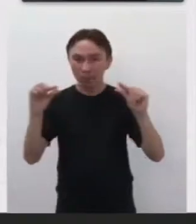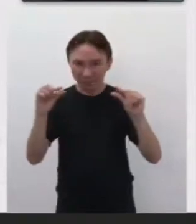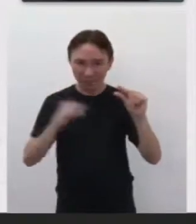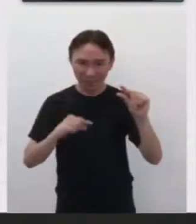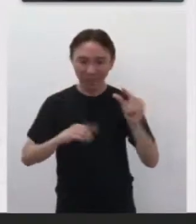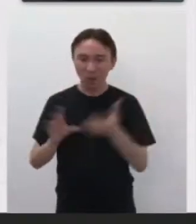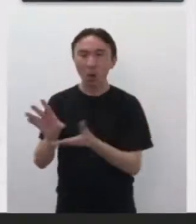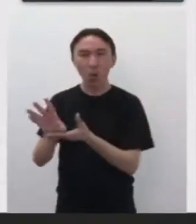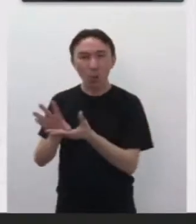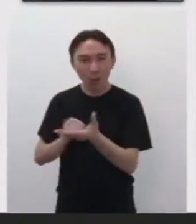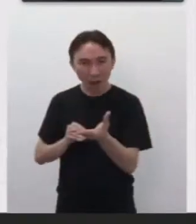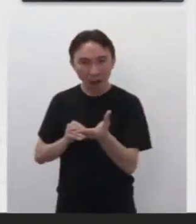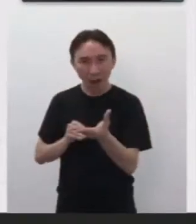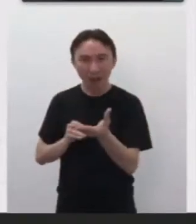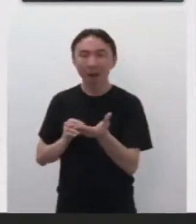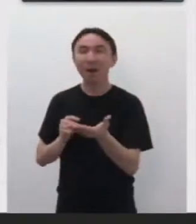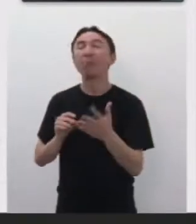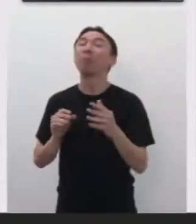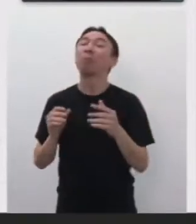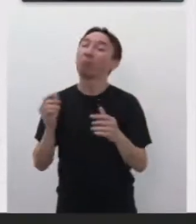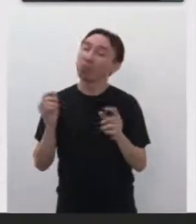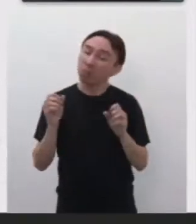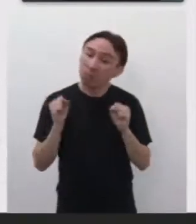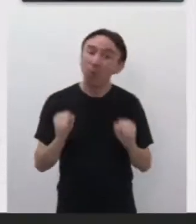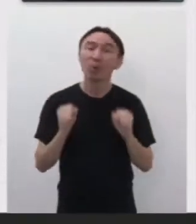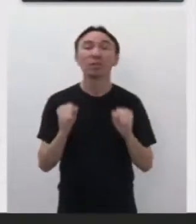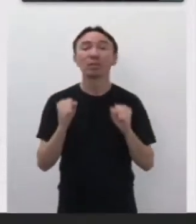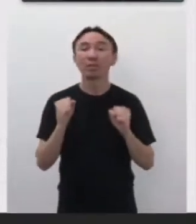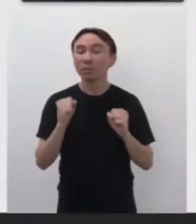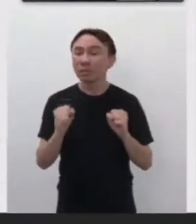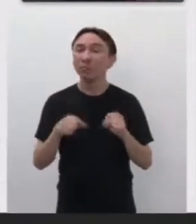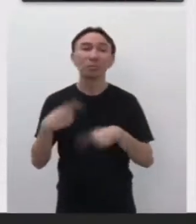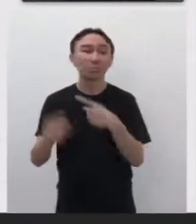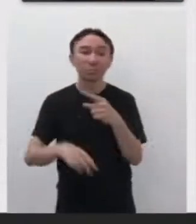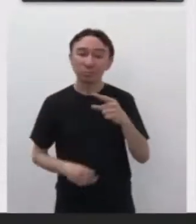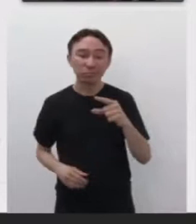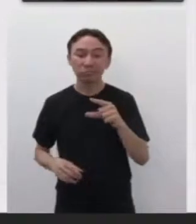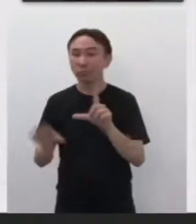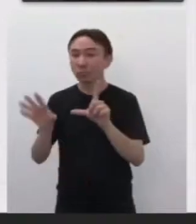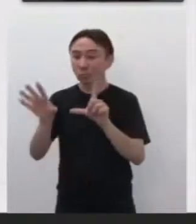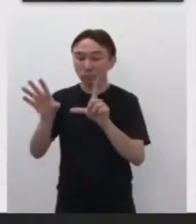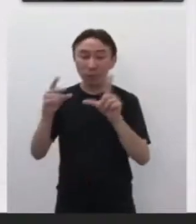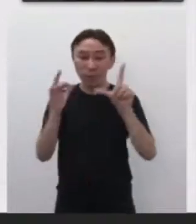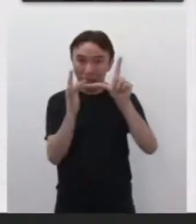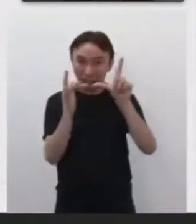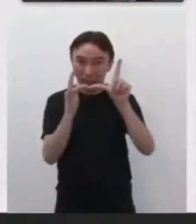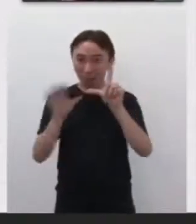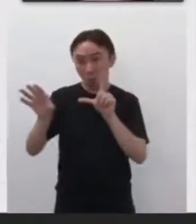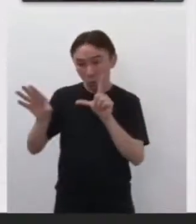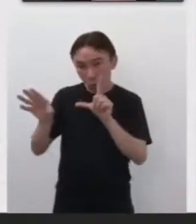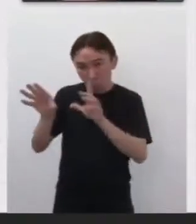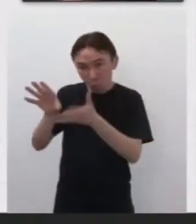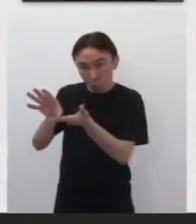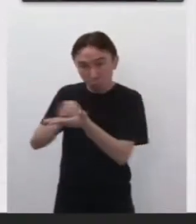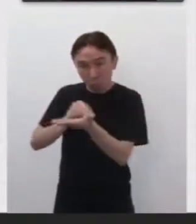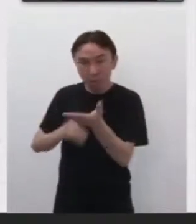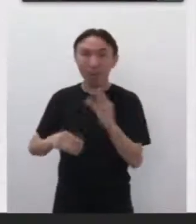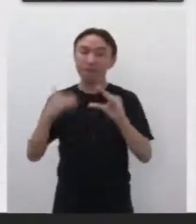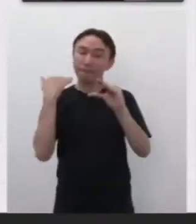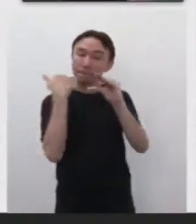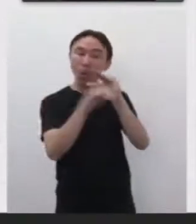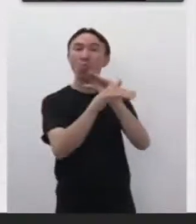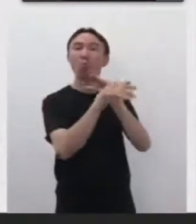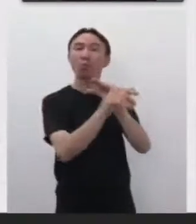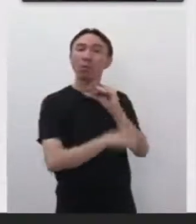link, você consegue compartilhar com os seus alunos, por exemplo, ou um aluno pode mandar para o outro